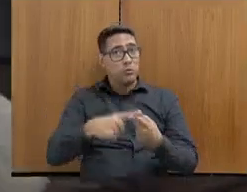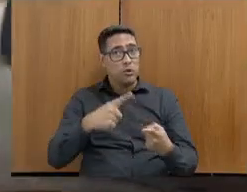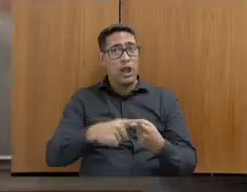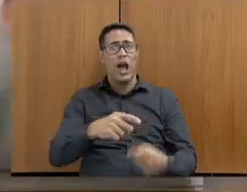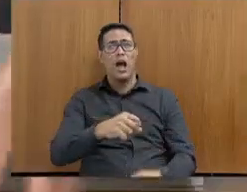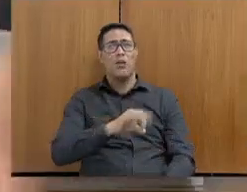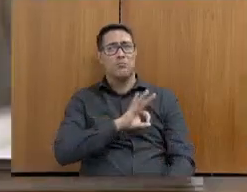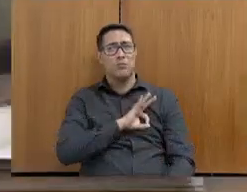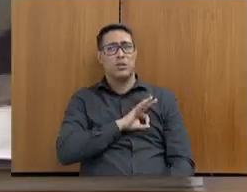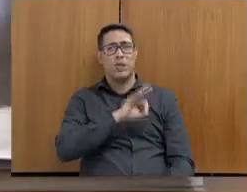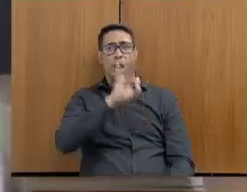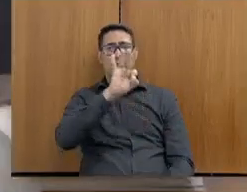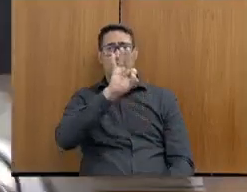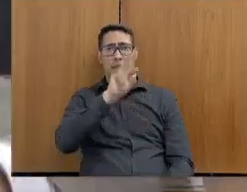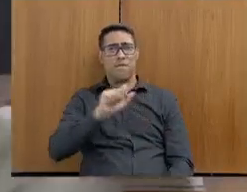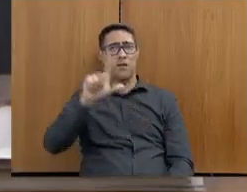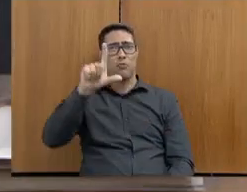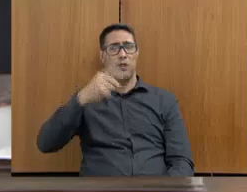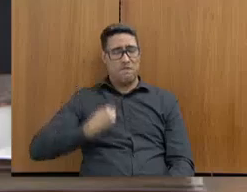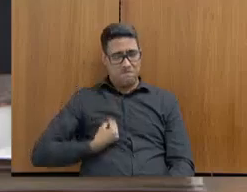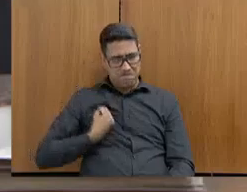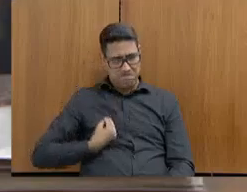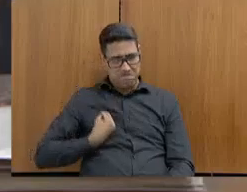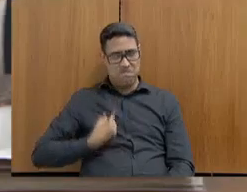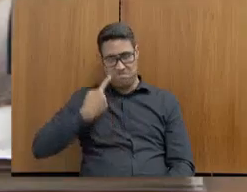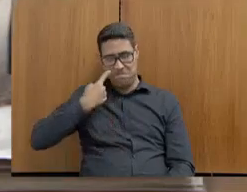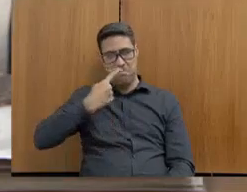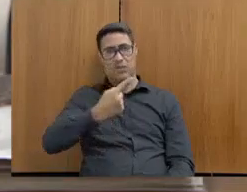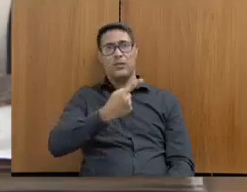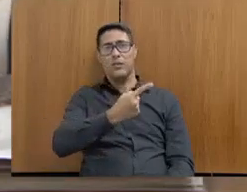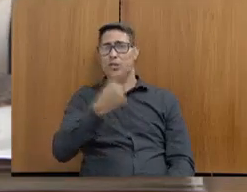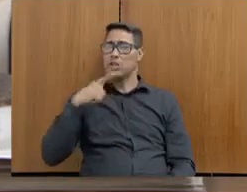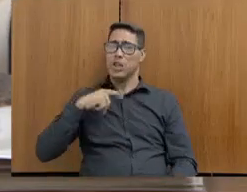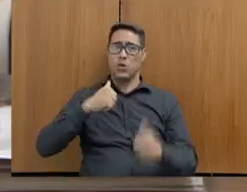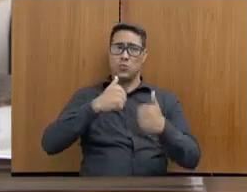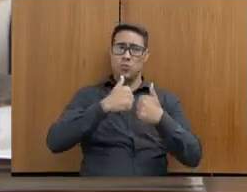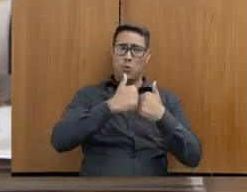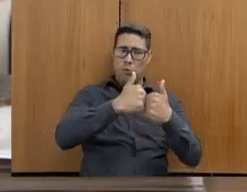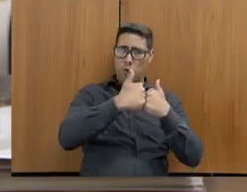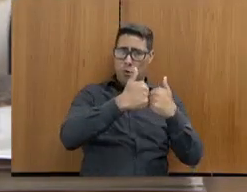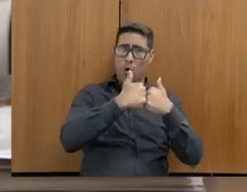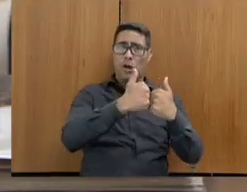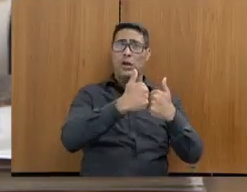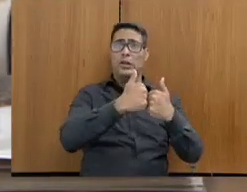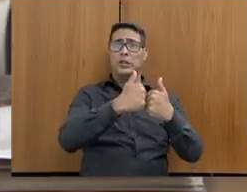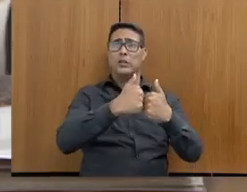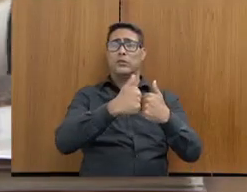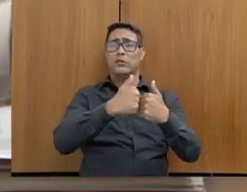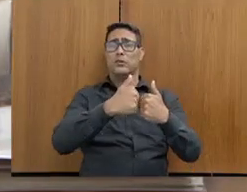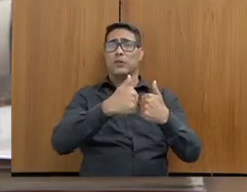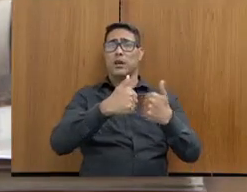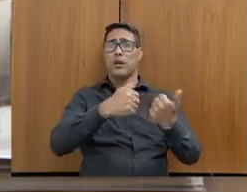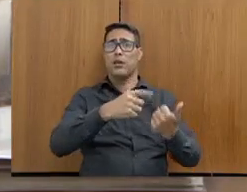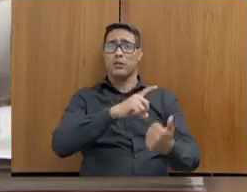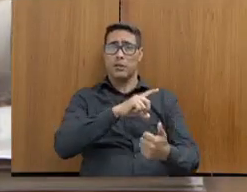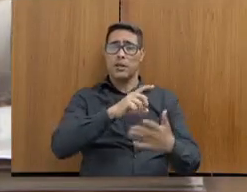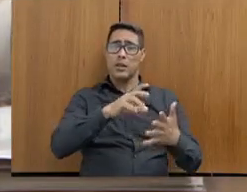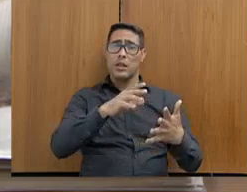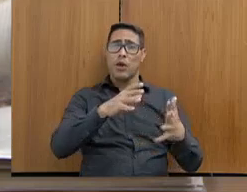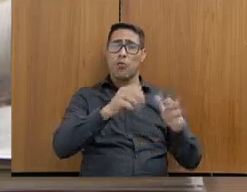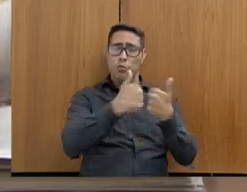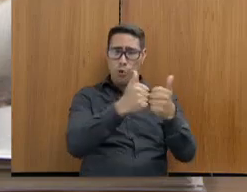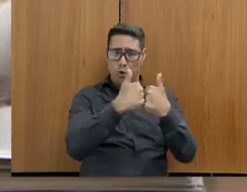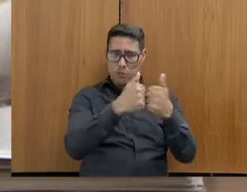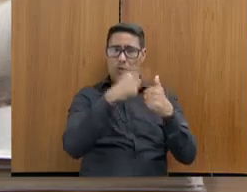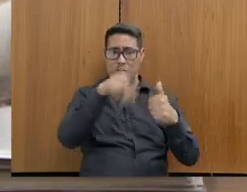presente tinha uma delegacia estava agora lá dentro um ônibus a delegacia móvel né e com toda uma equipe